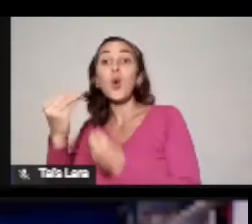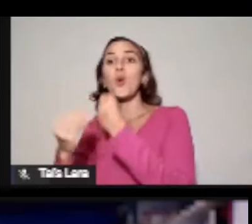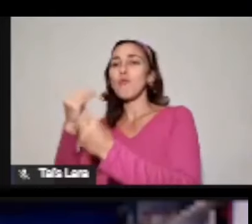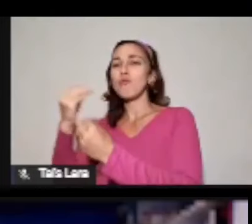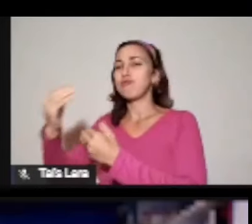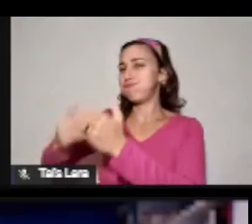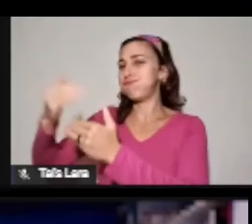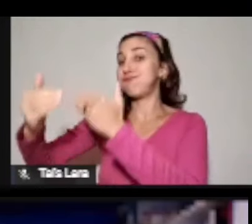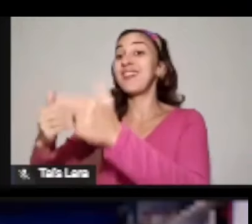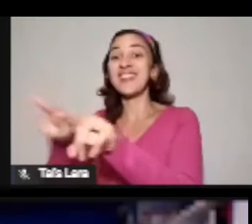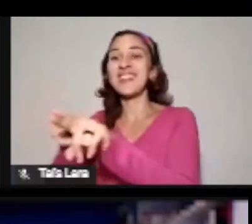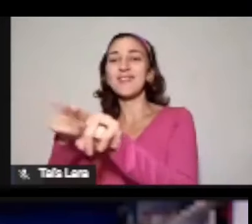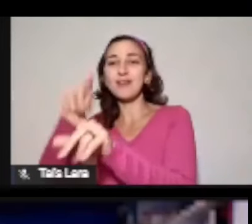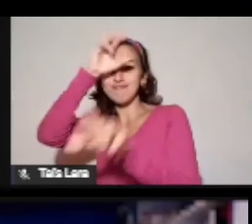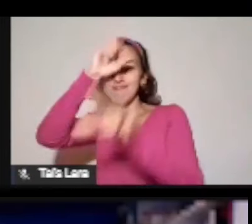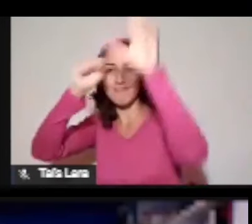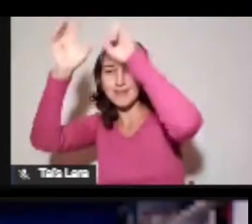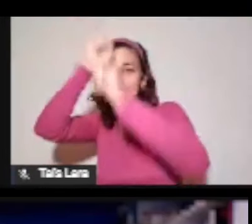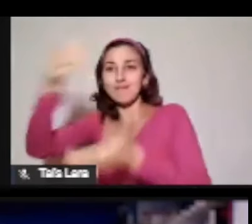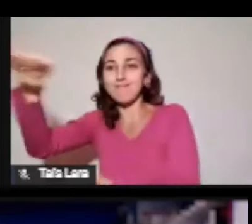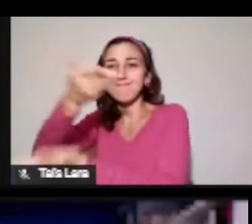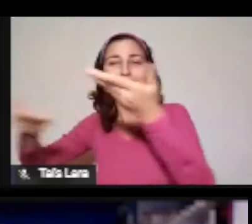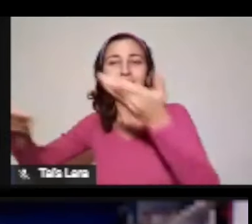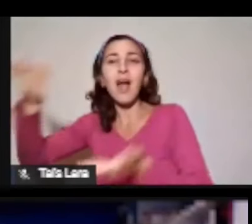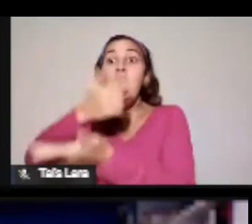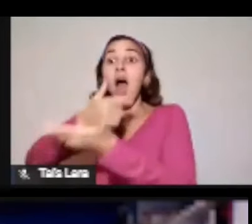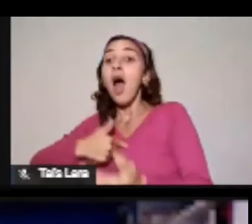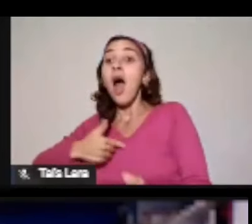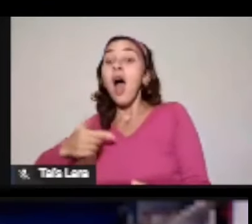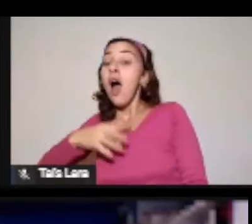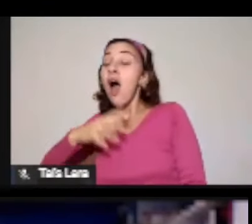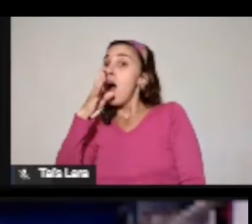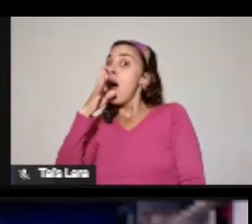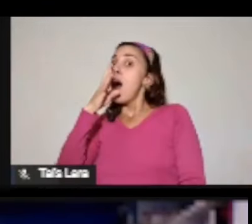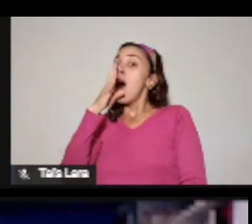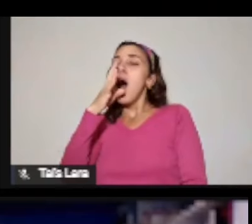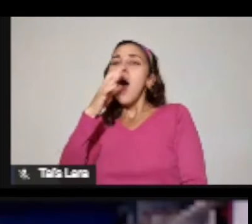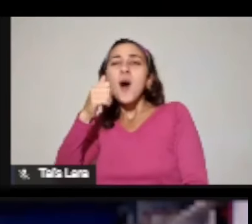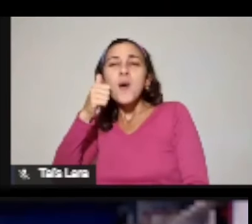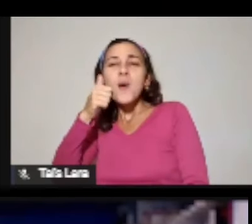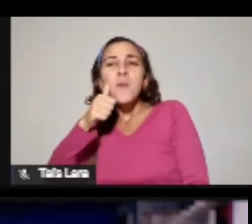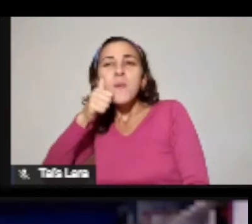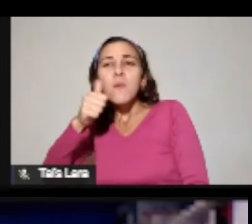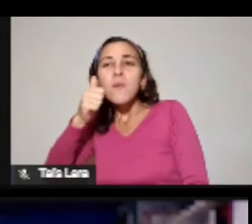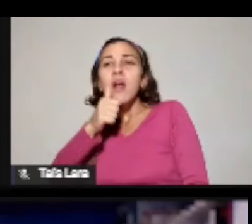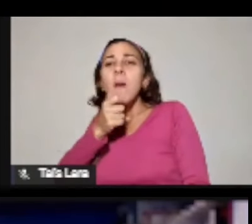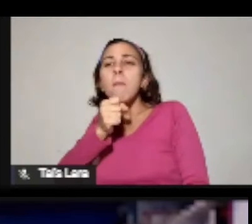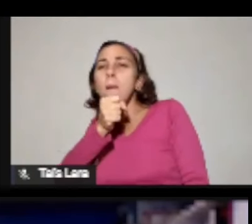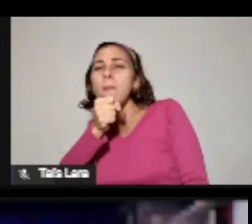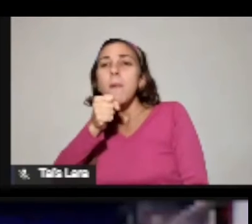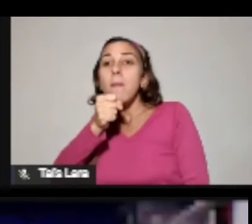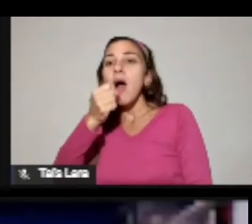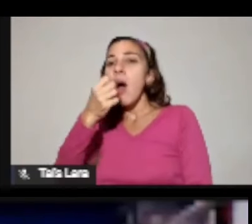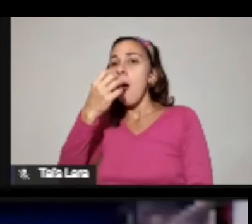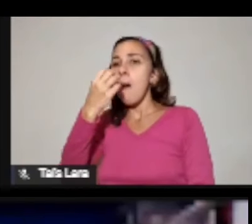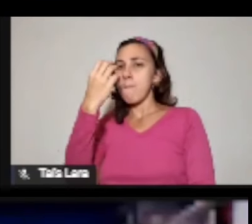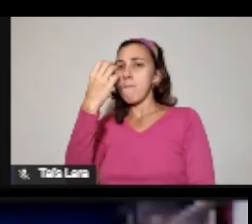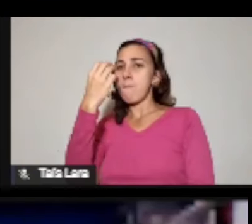outras. Então, assim, eu estou encantada com a audiodescrição e pensando, gente, eu não vou mais conseguir fazer nada